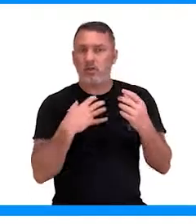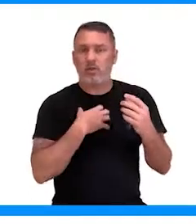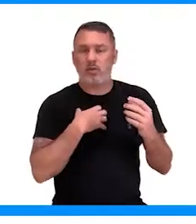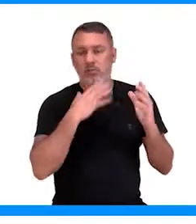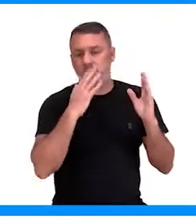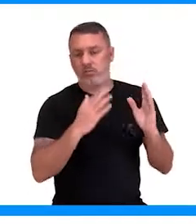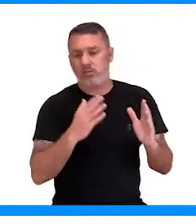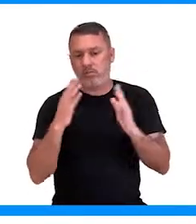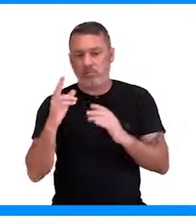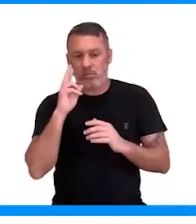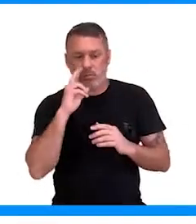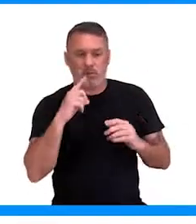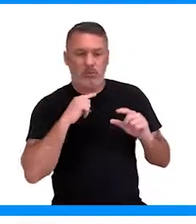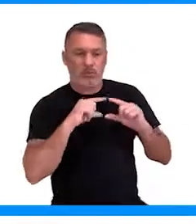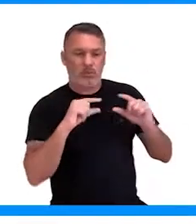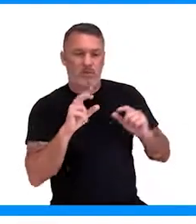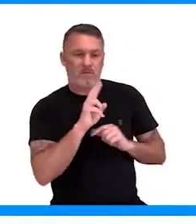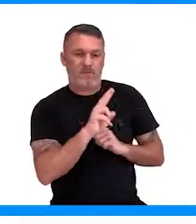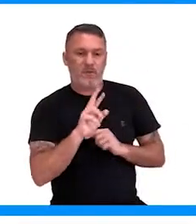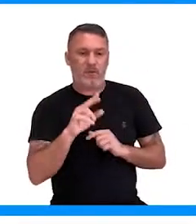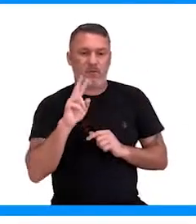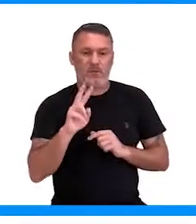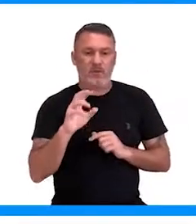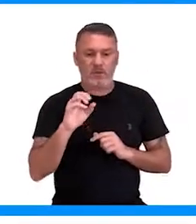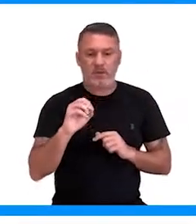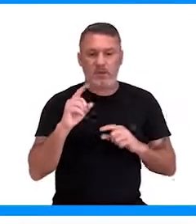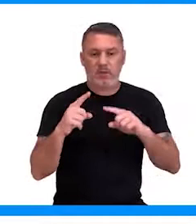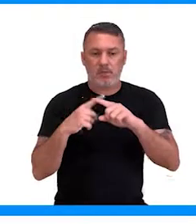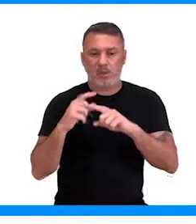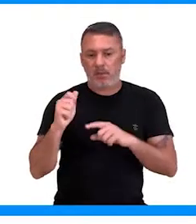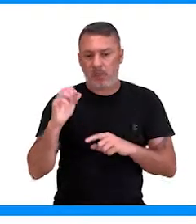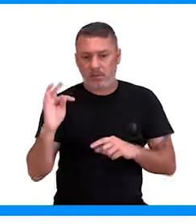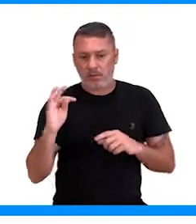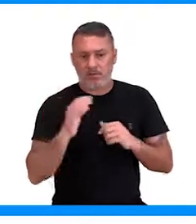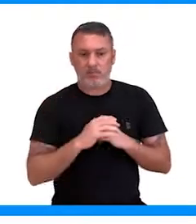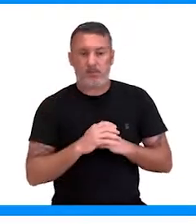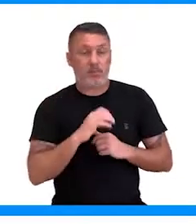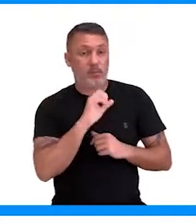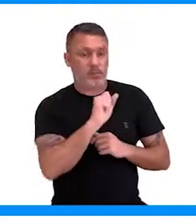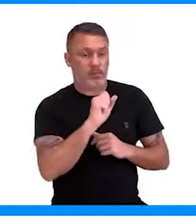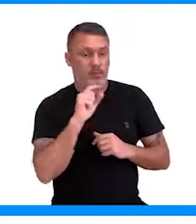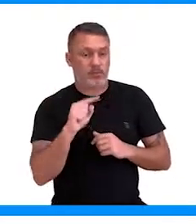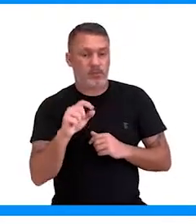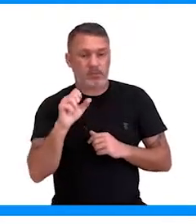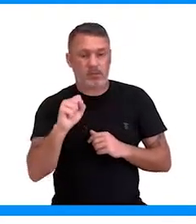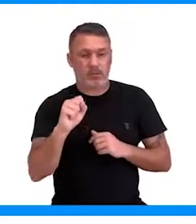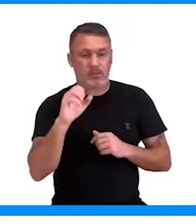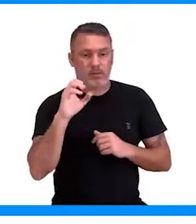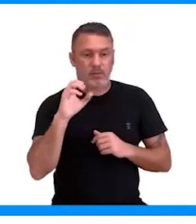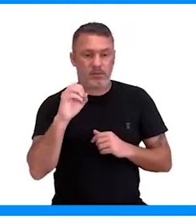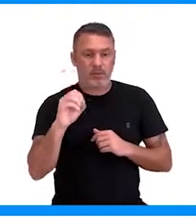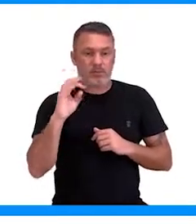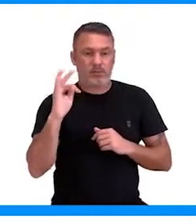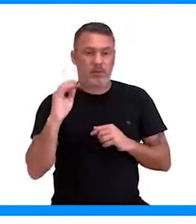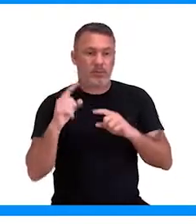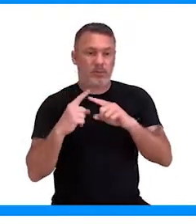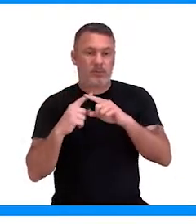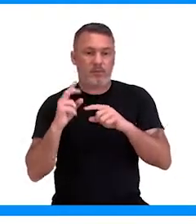V0 mais AT, S S0 mais